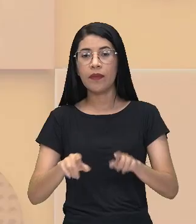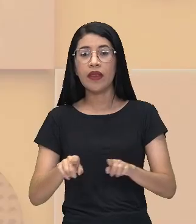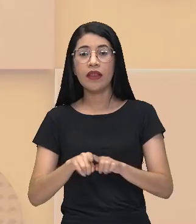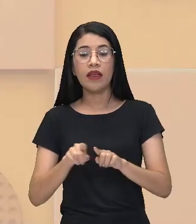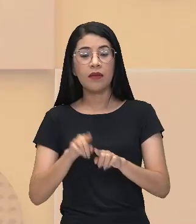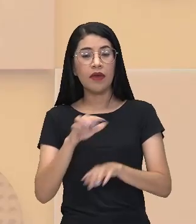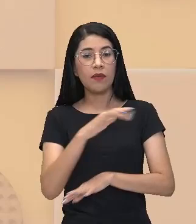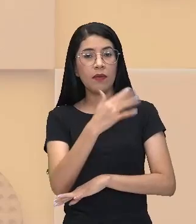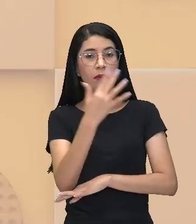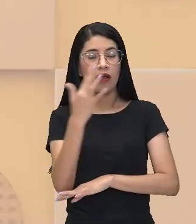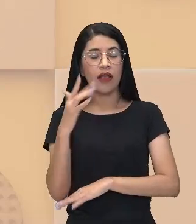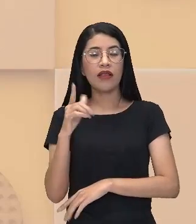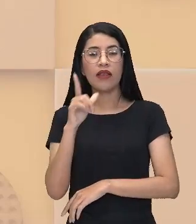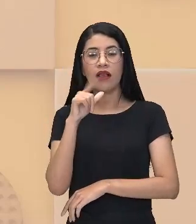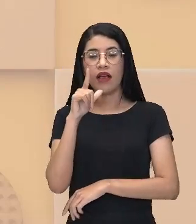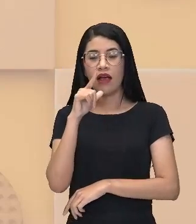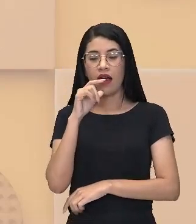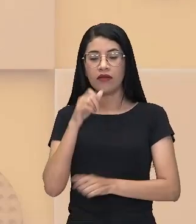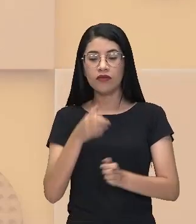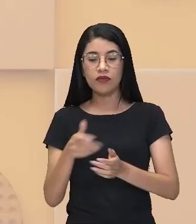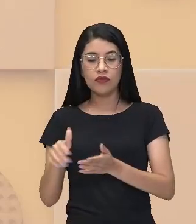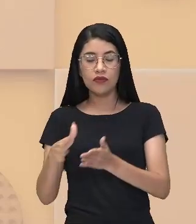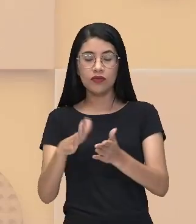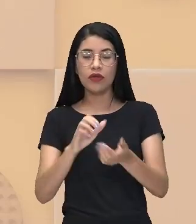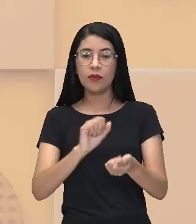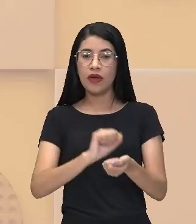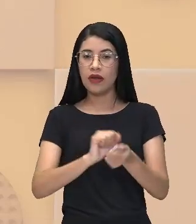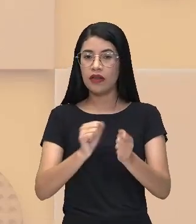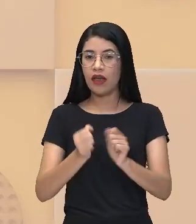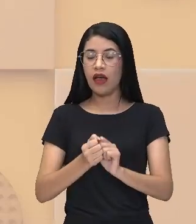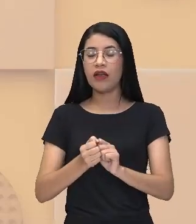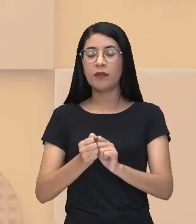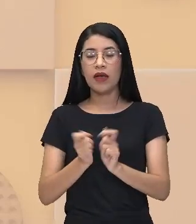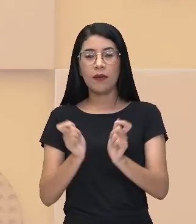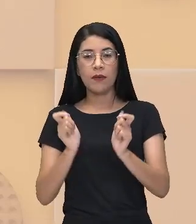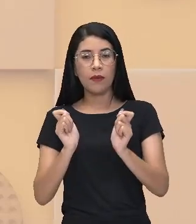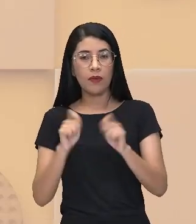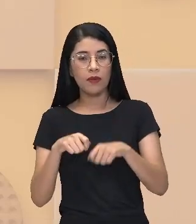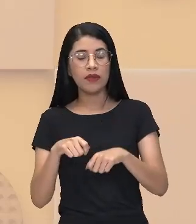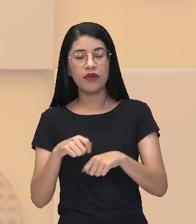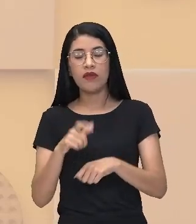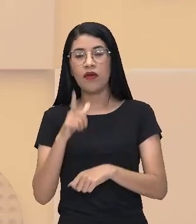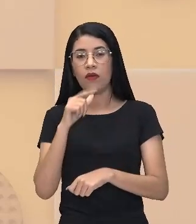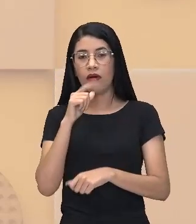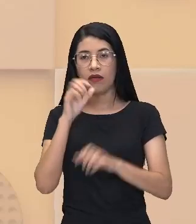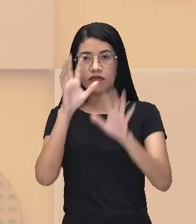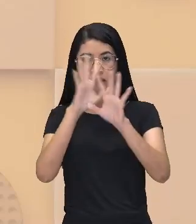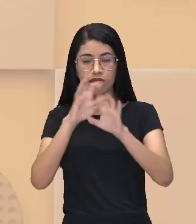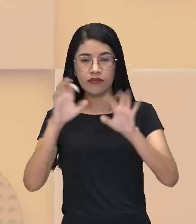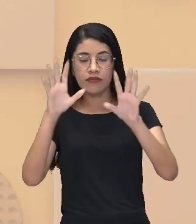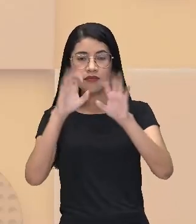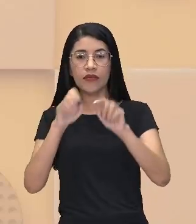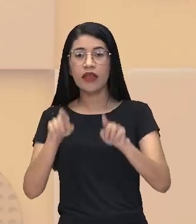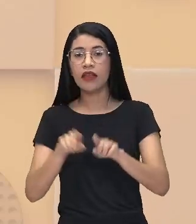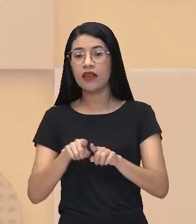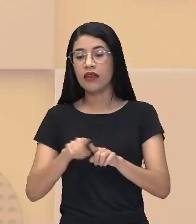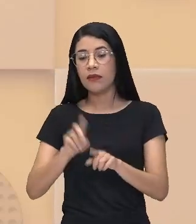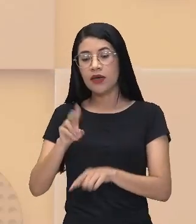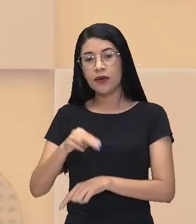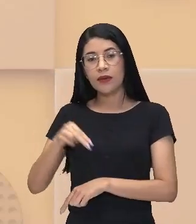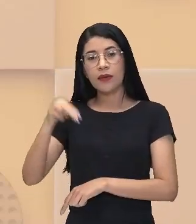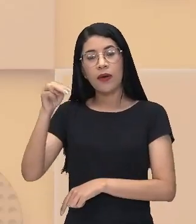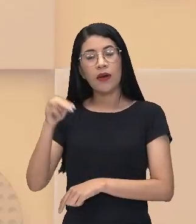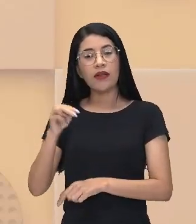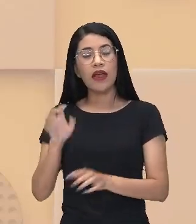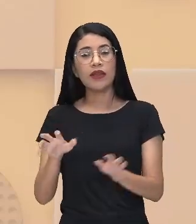floresta hidrófila, né, que está adaptada aí a essa umidade do nosso clima. Lá no Nordeste nós temos o bioma